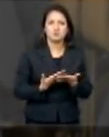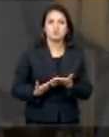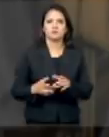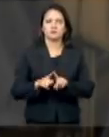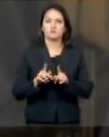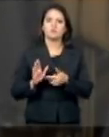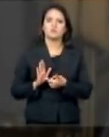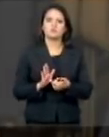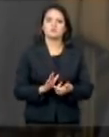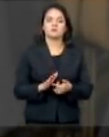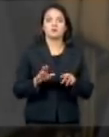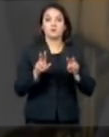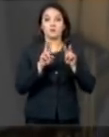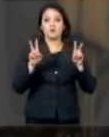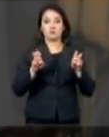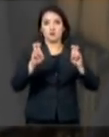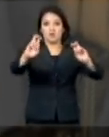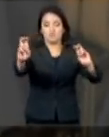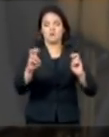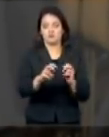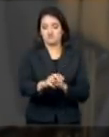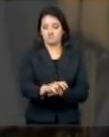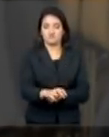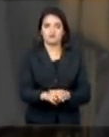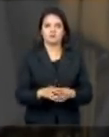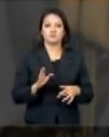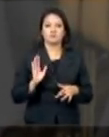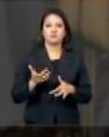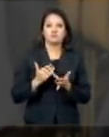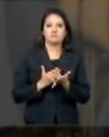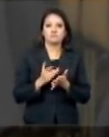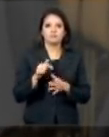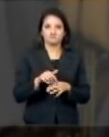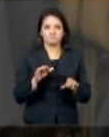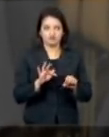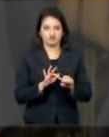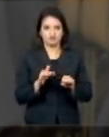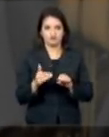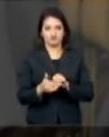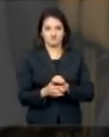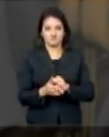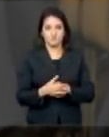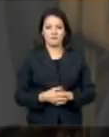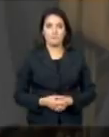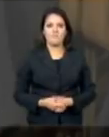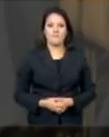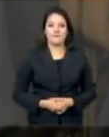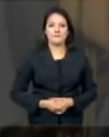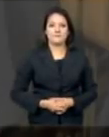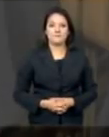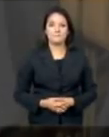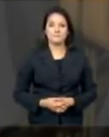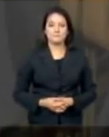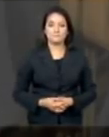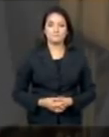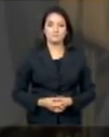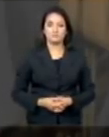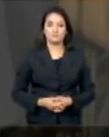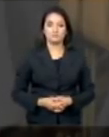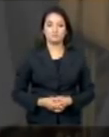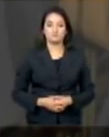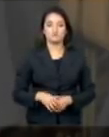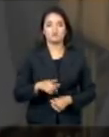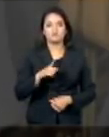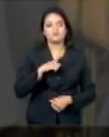tendo ingressado nesta corte tendo sido introduzido nesta corte há a compreensão a partir dos